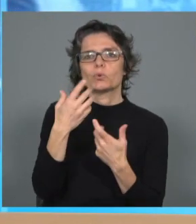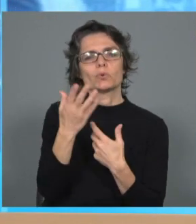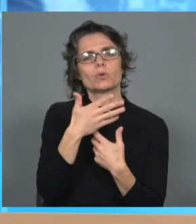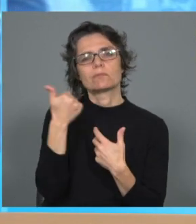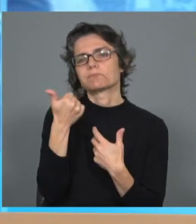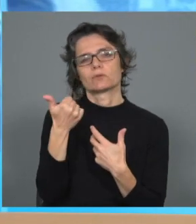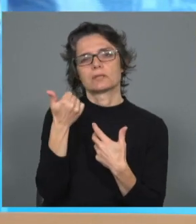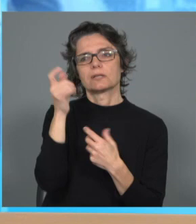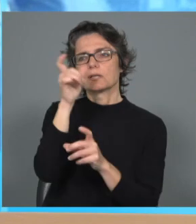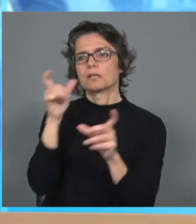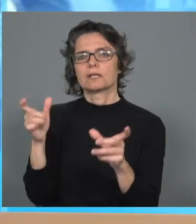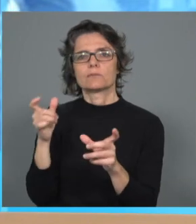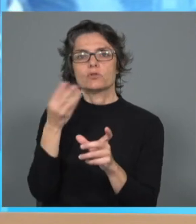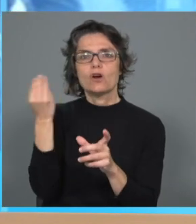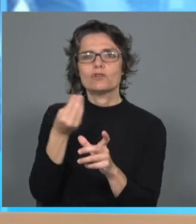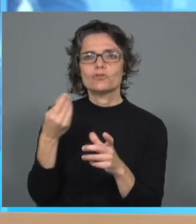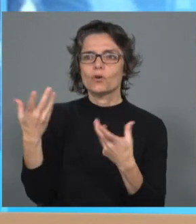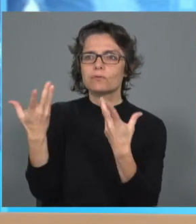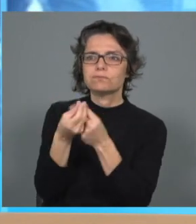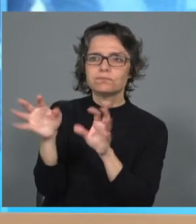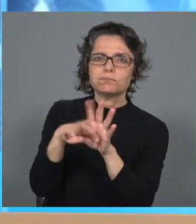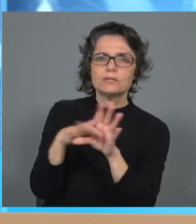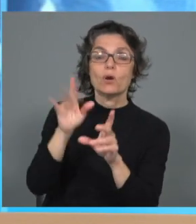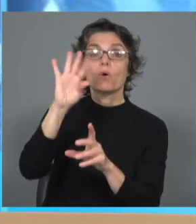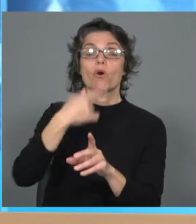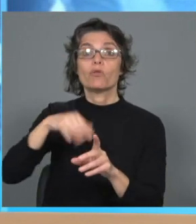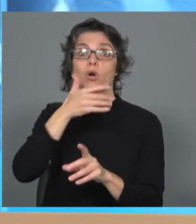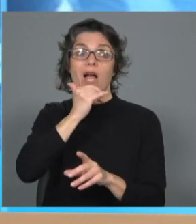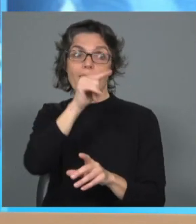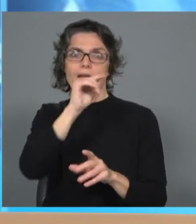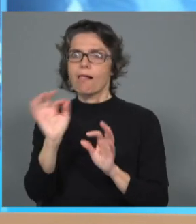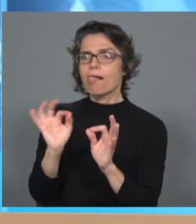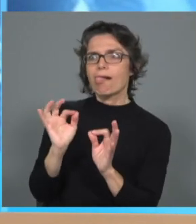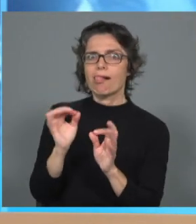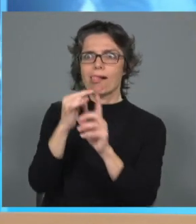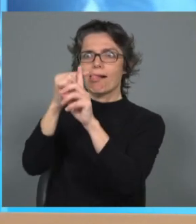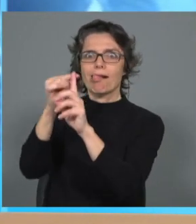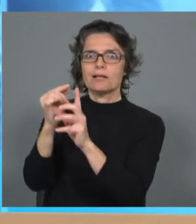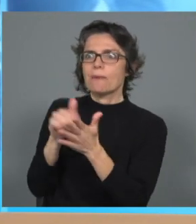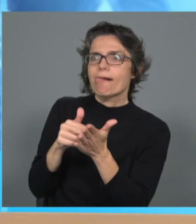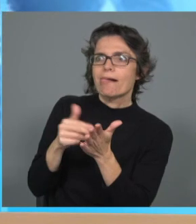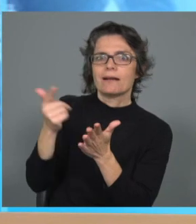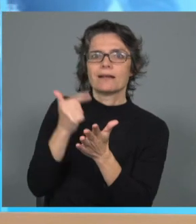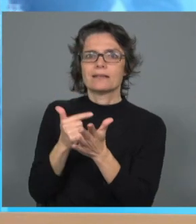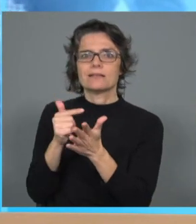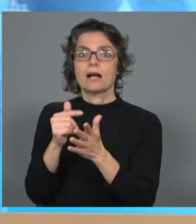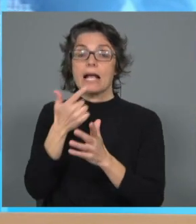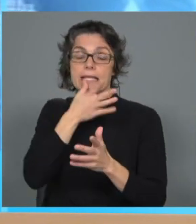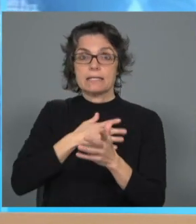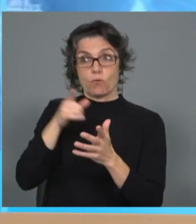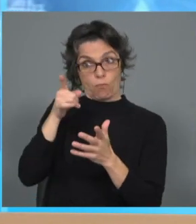envolvimento. E nós, quando nos preparávamos para receber os símbolos em Évora, havia a indicação técnica de que aquilo era